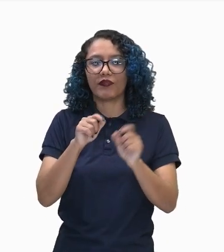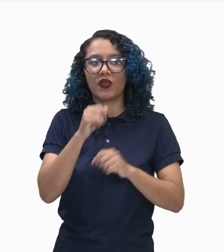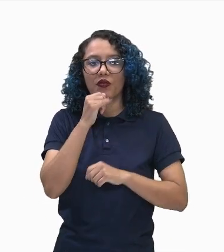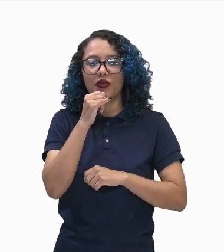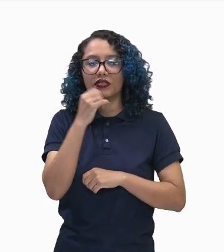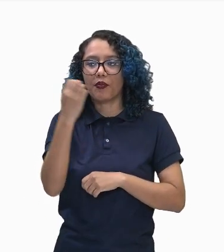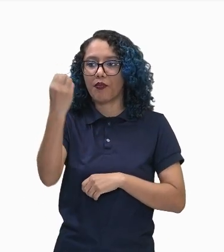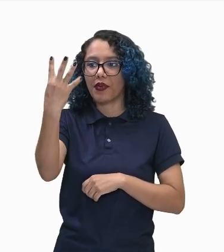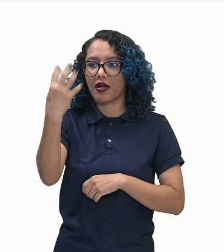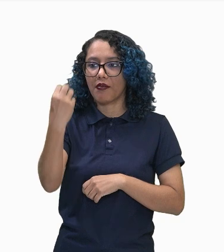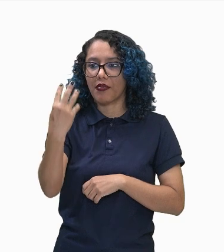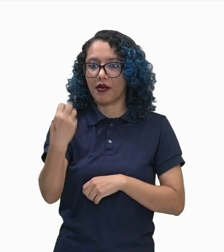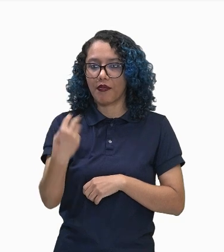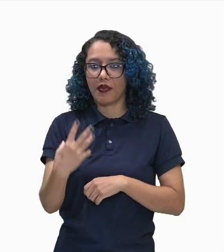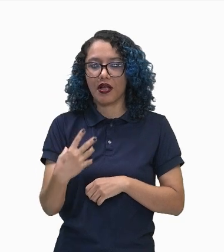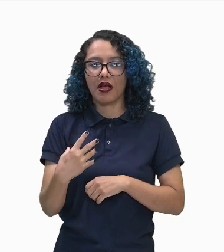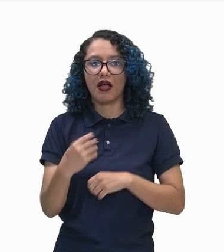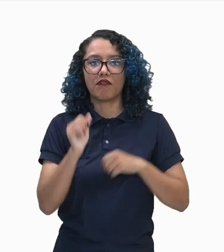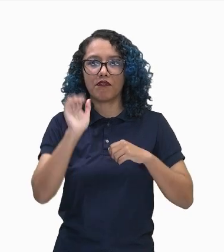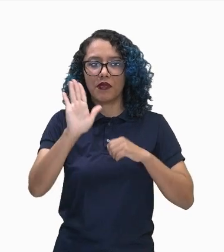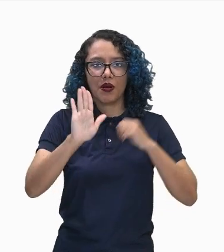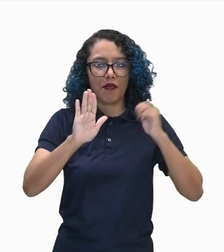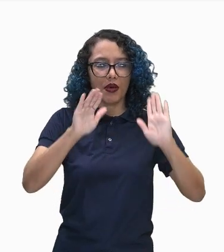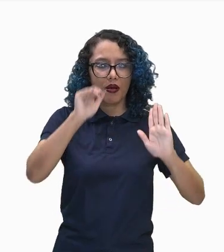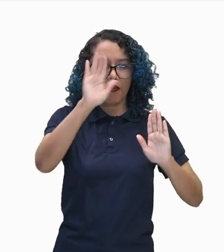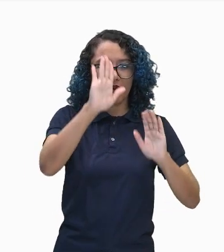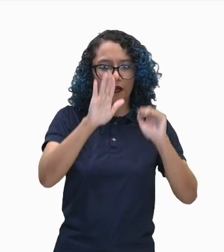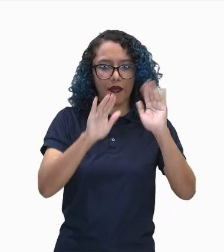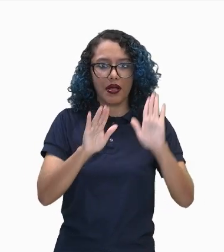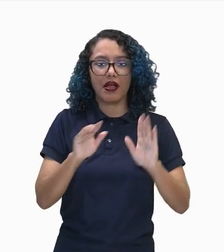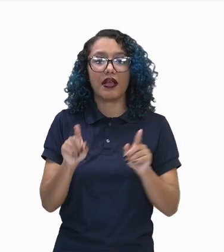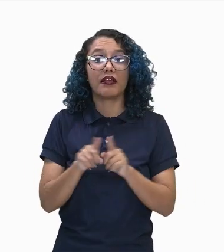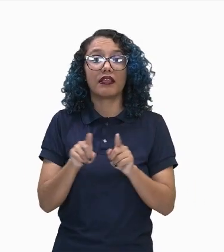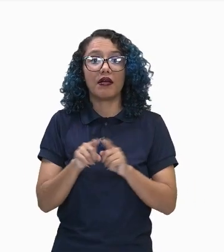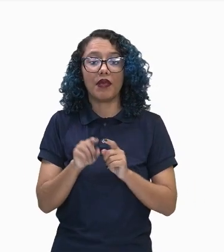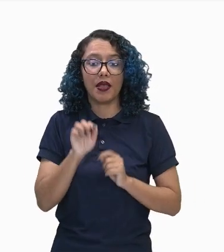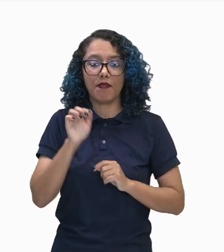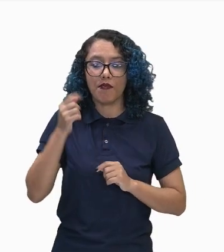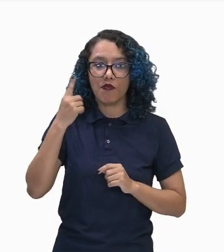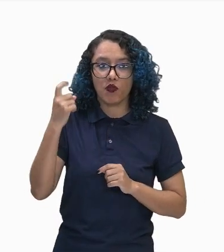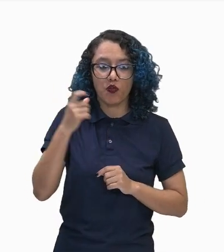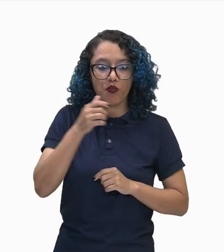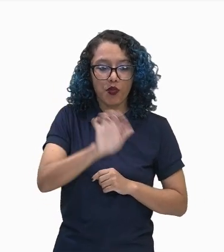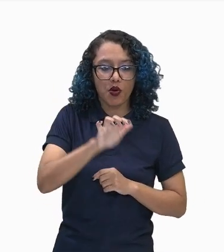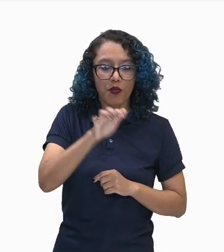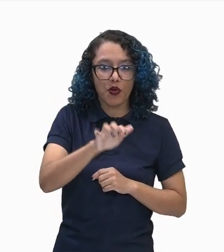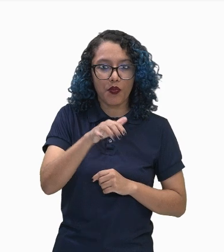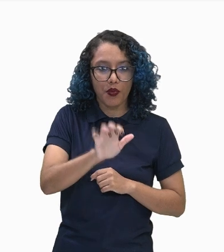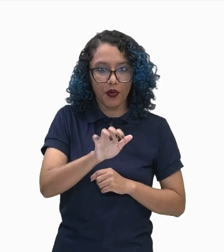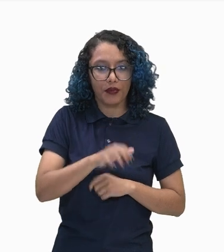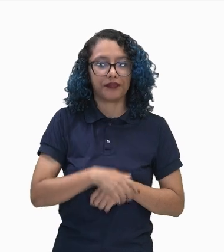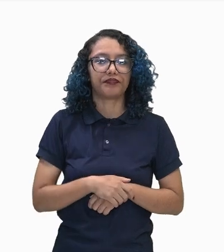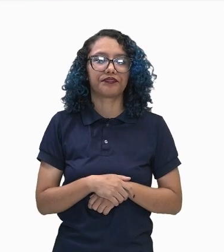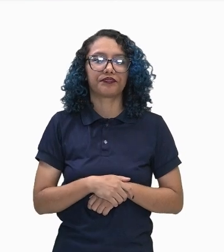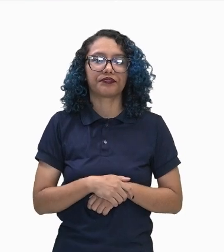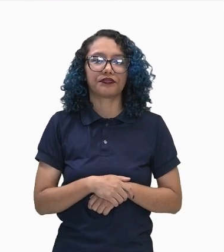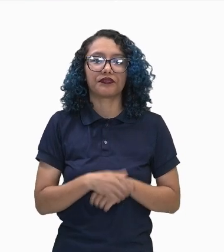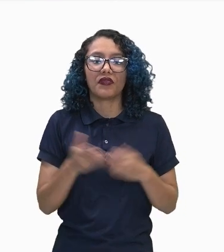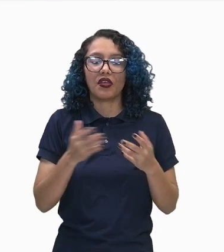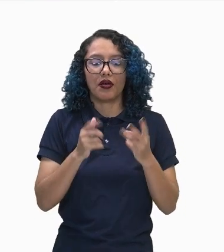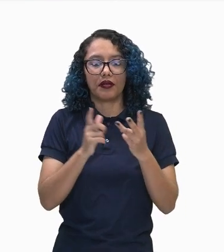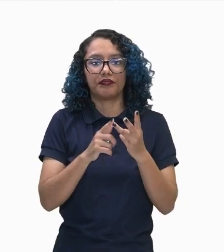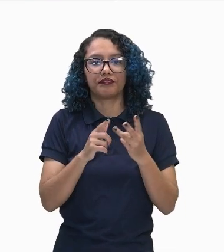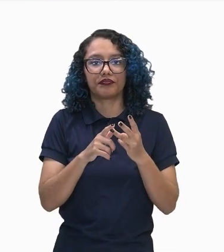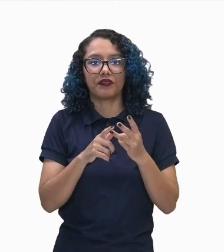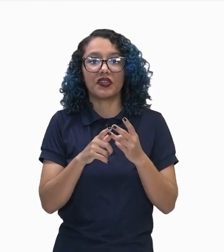trânsito, mímica, buzina, como nós podemos ver aí nas imagens, né? A diferença agora entre a